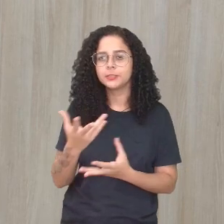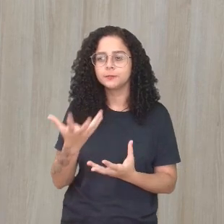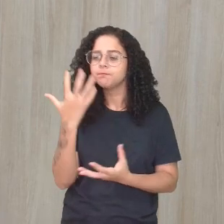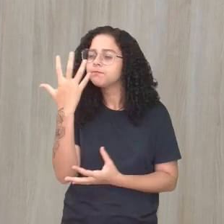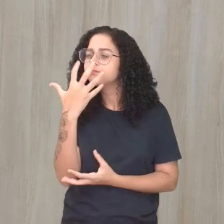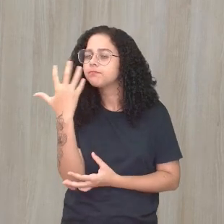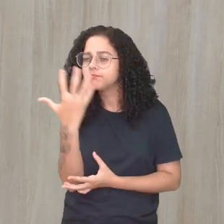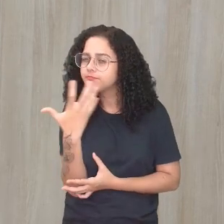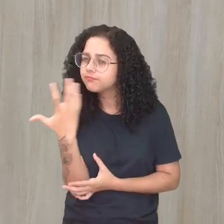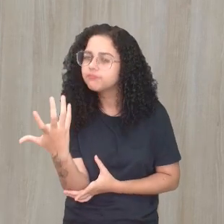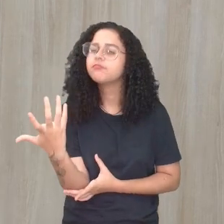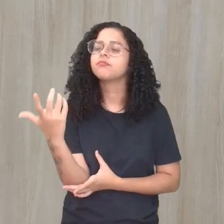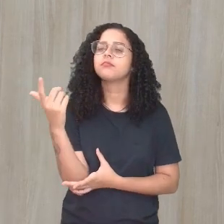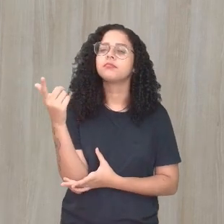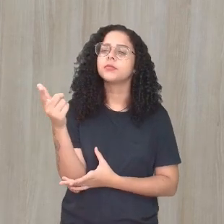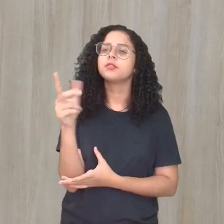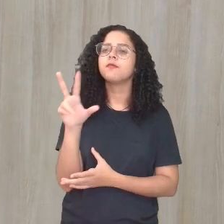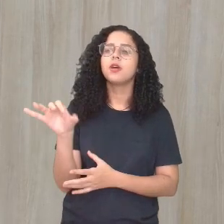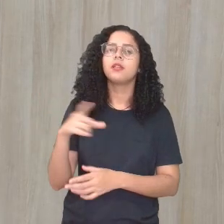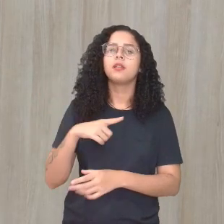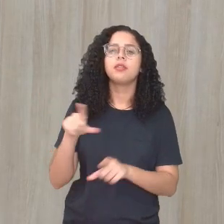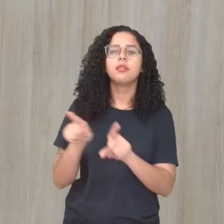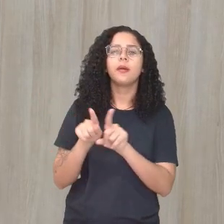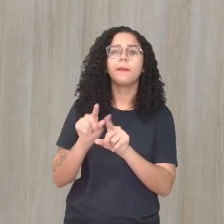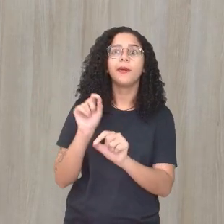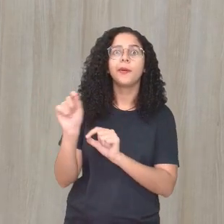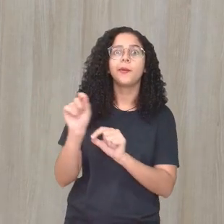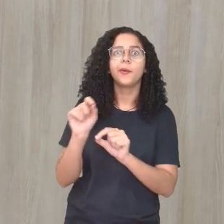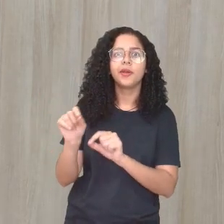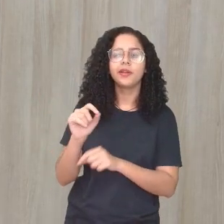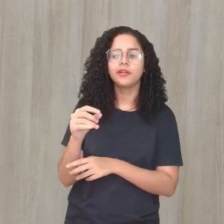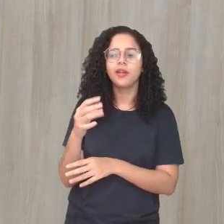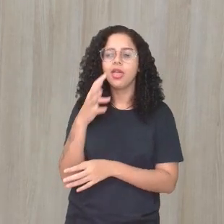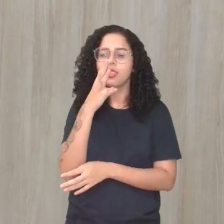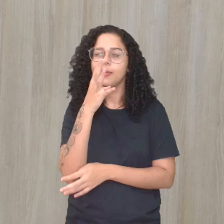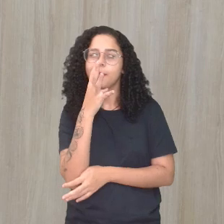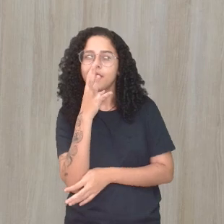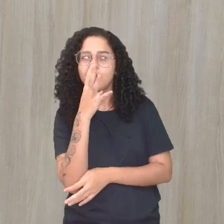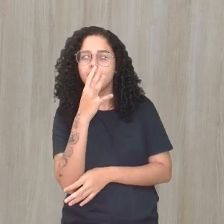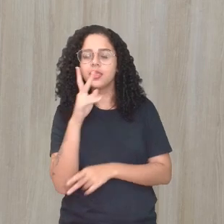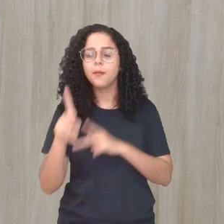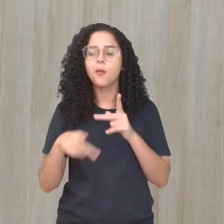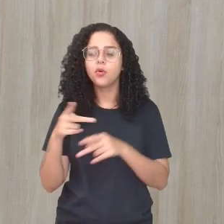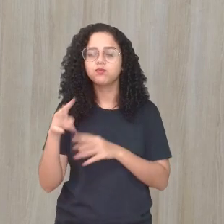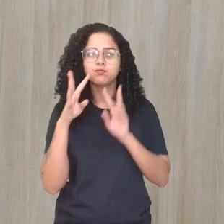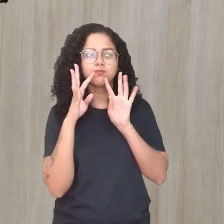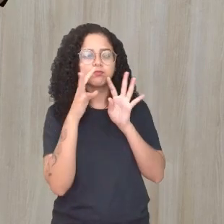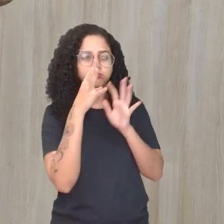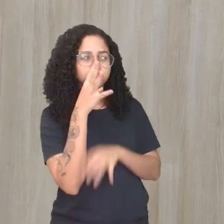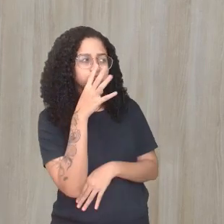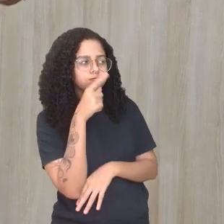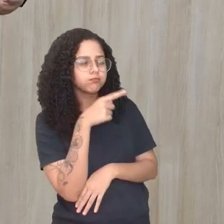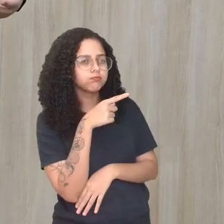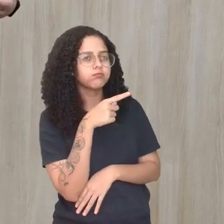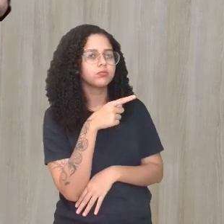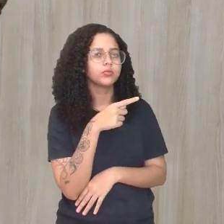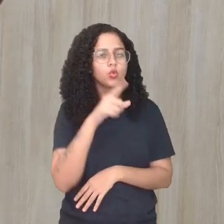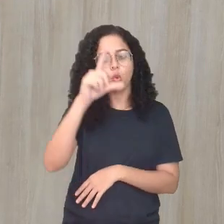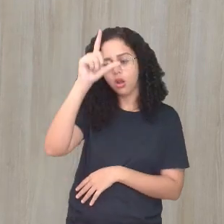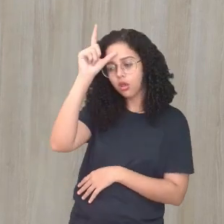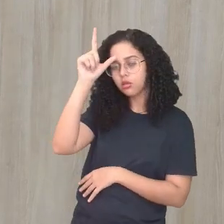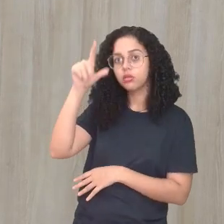né? E vai adquirir uma certa admiração da população, e resultado é que eles